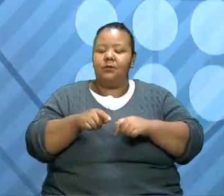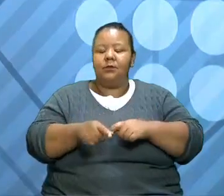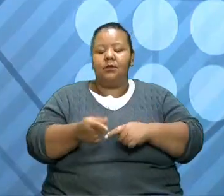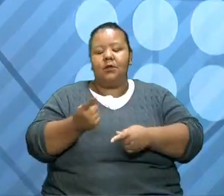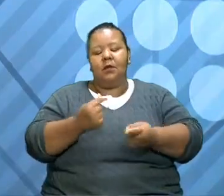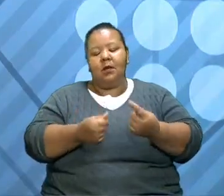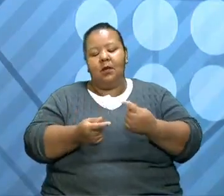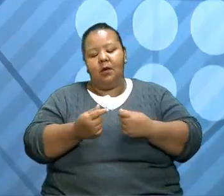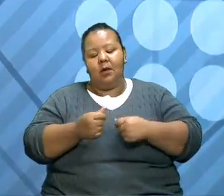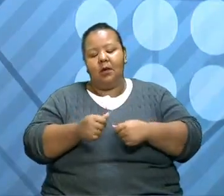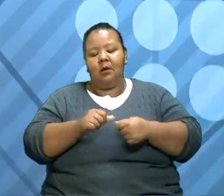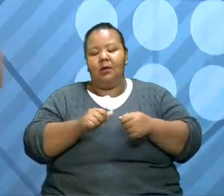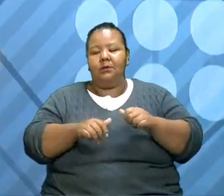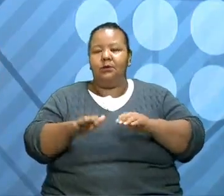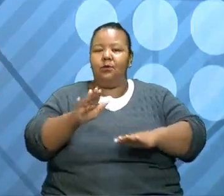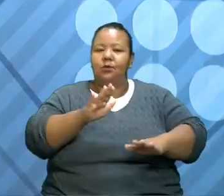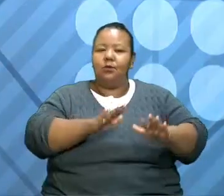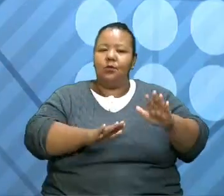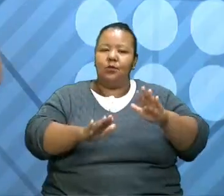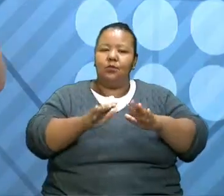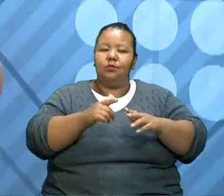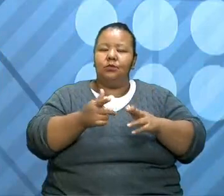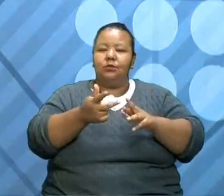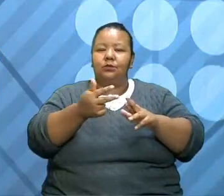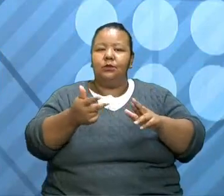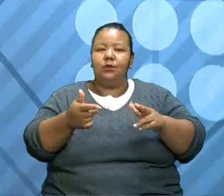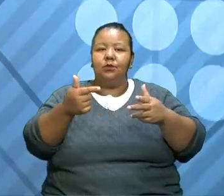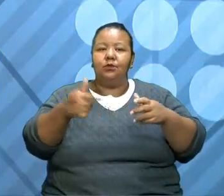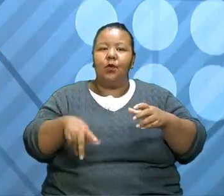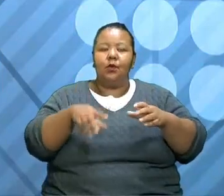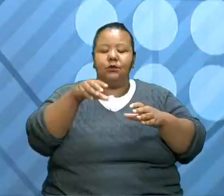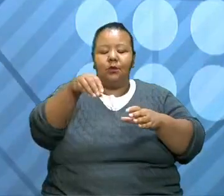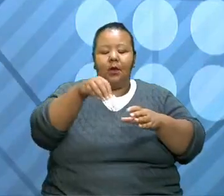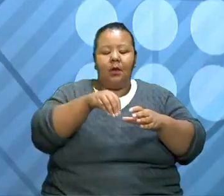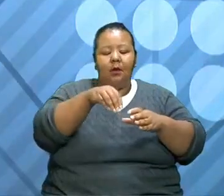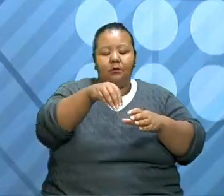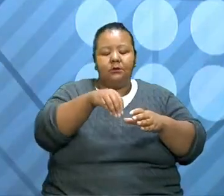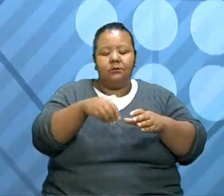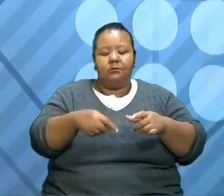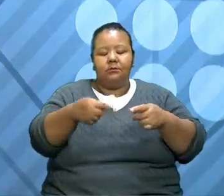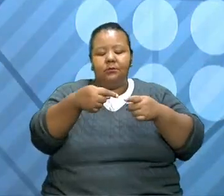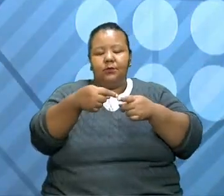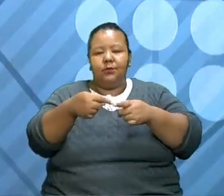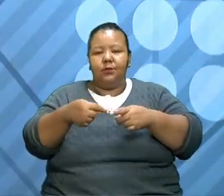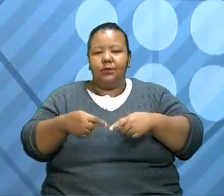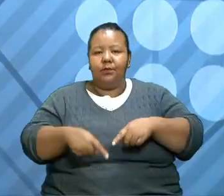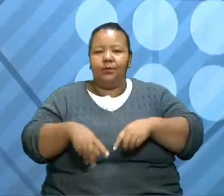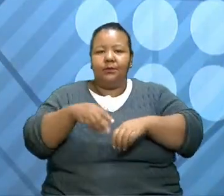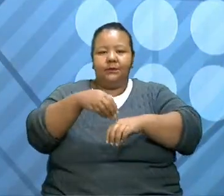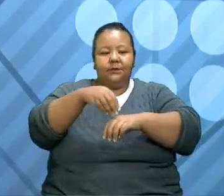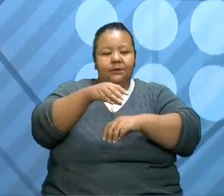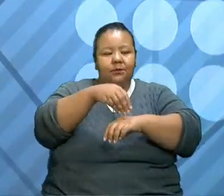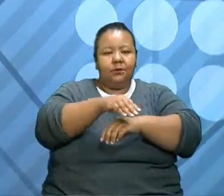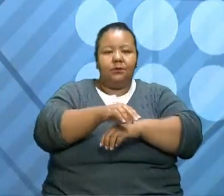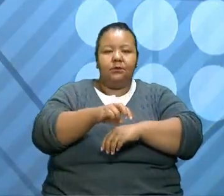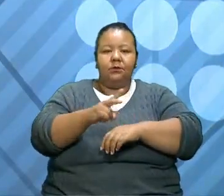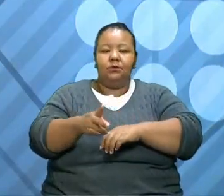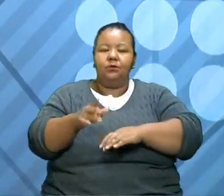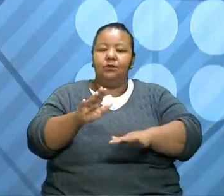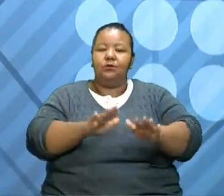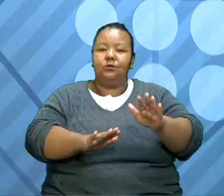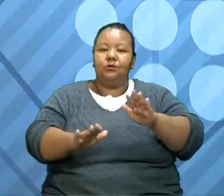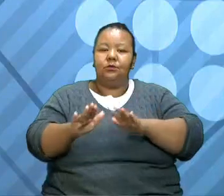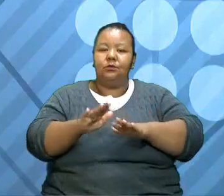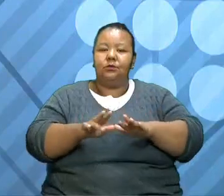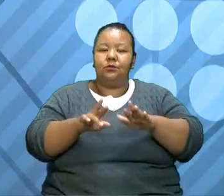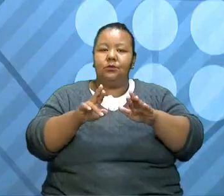de fazer uma organização, colocar os recursos aonde deve ser colocado, distribuir eles, ou organização como